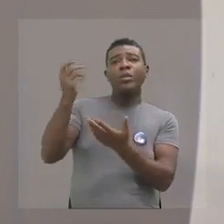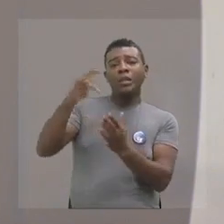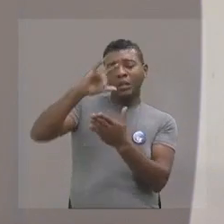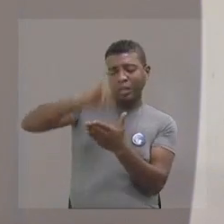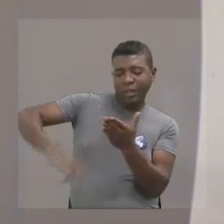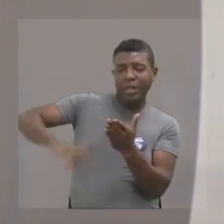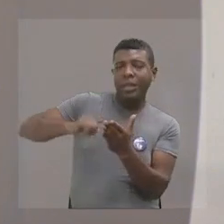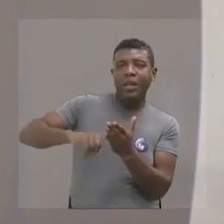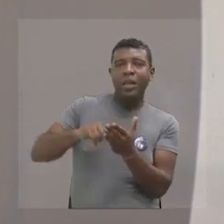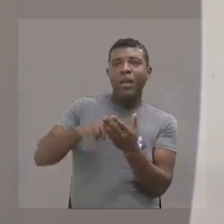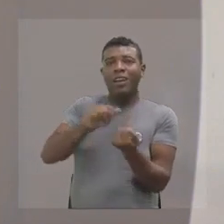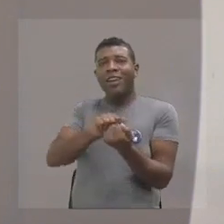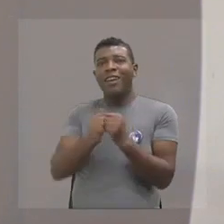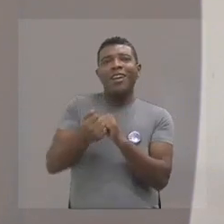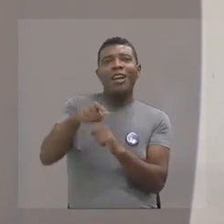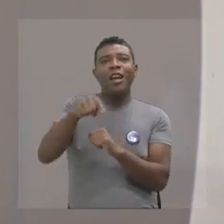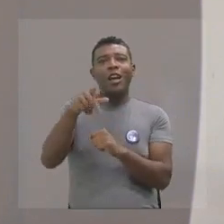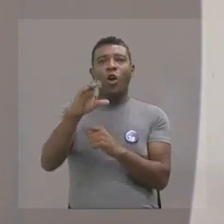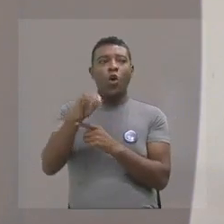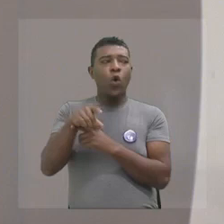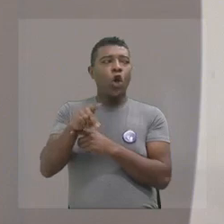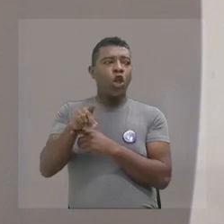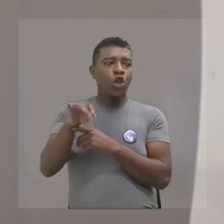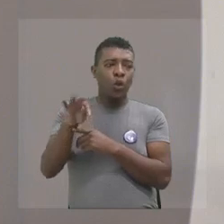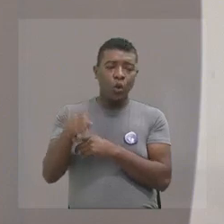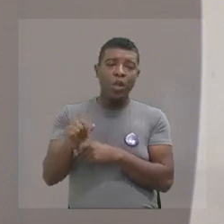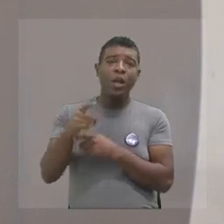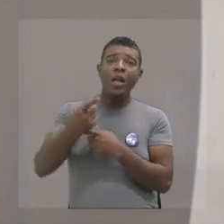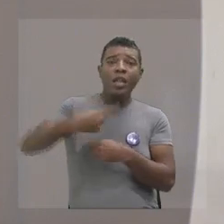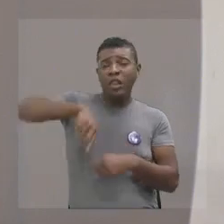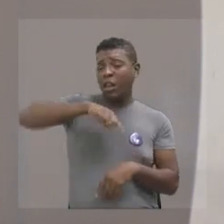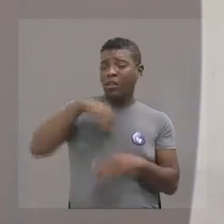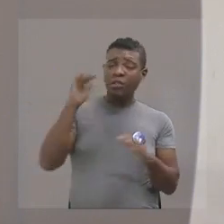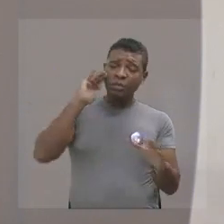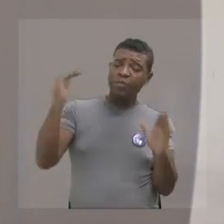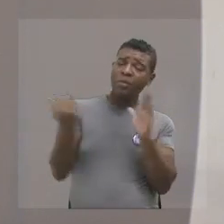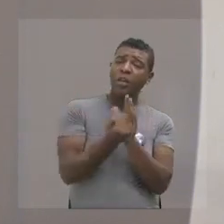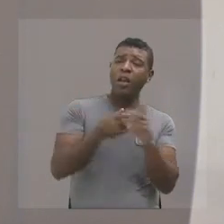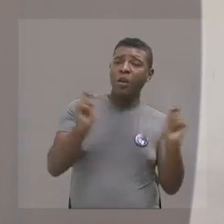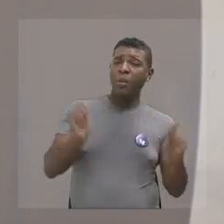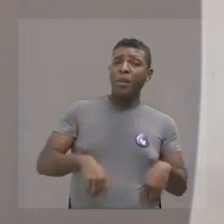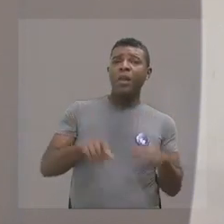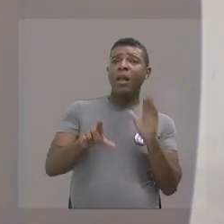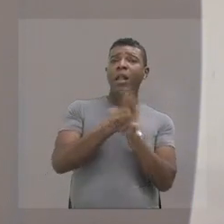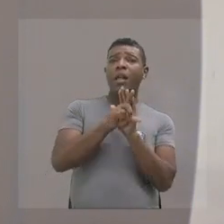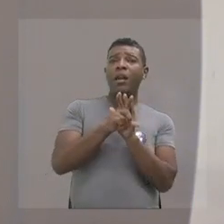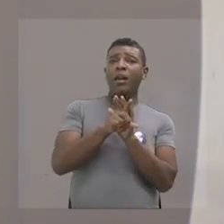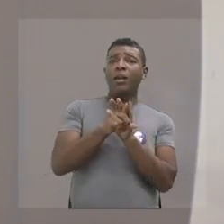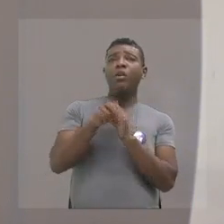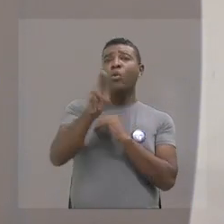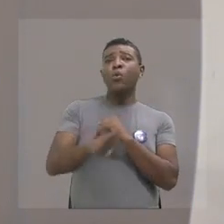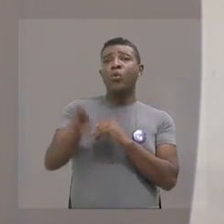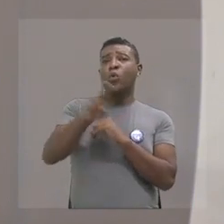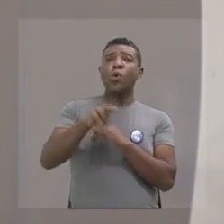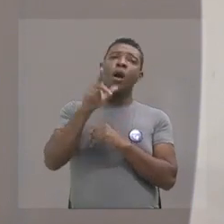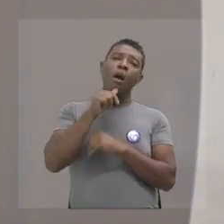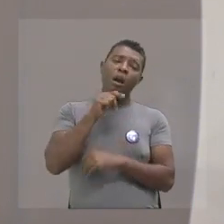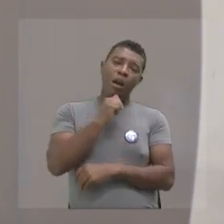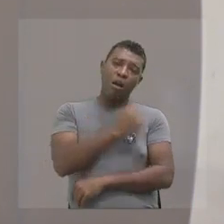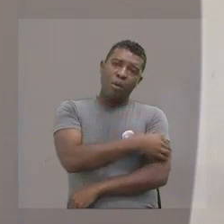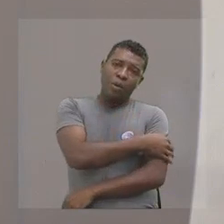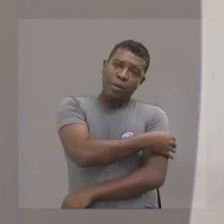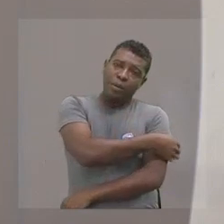a gente cumpre todas as nossas competências legais em relação aos controles de uso de água né a nossa